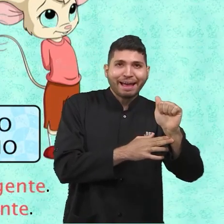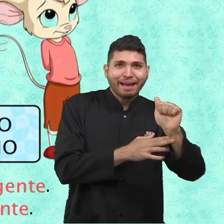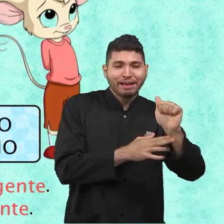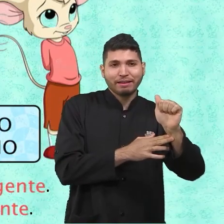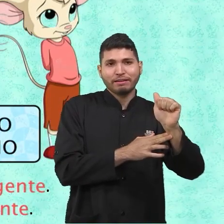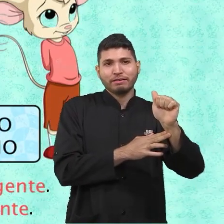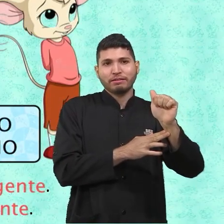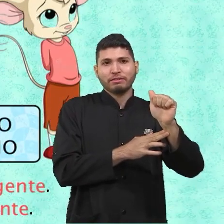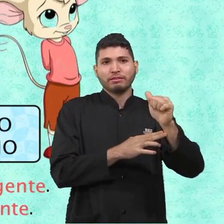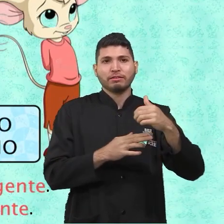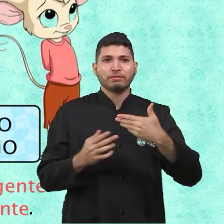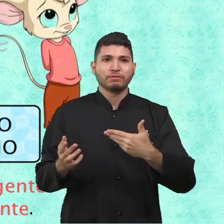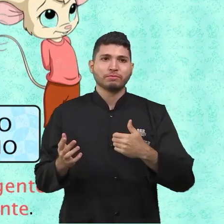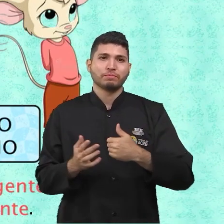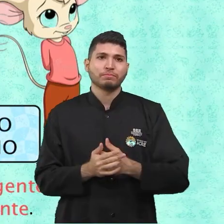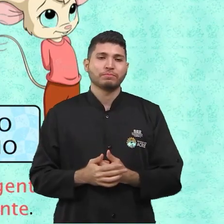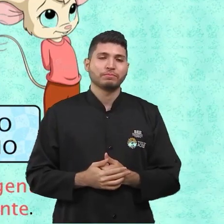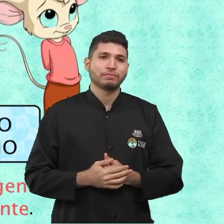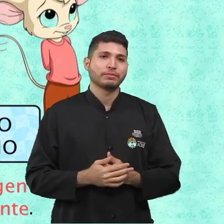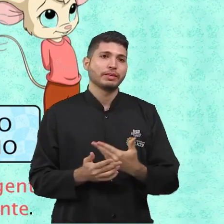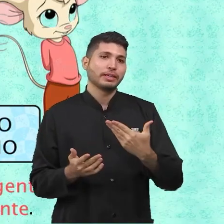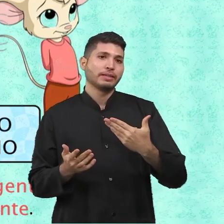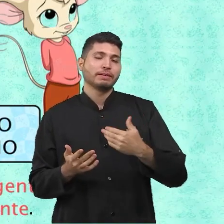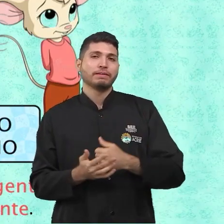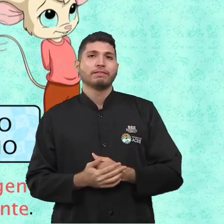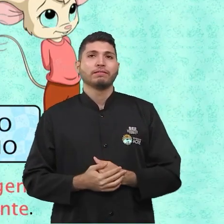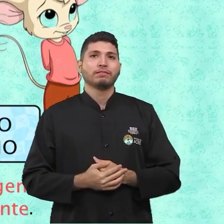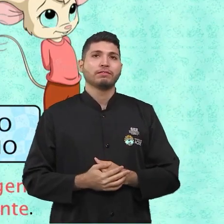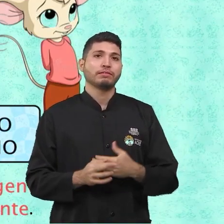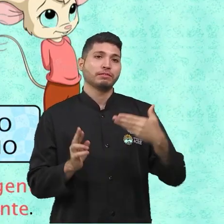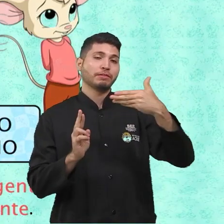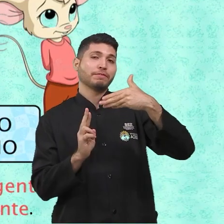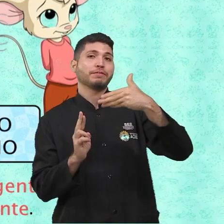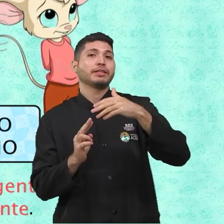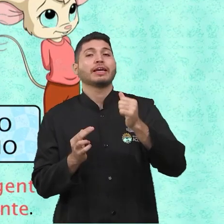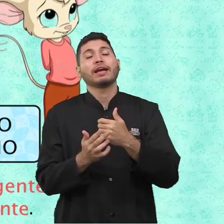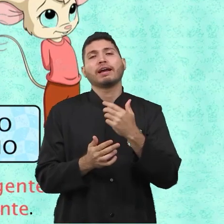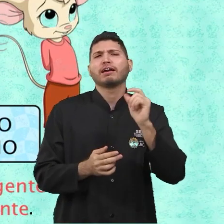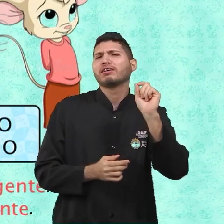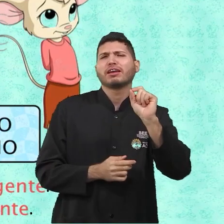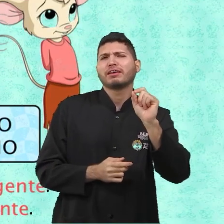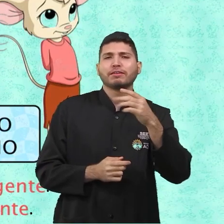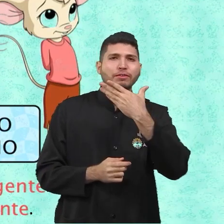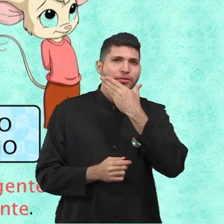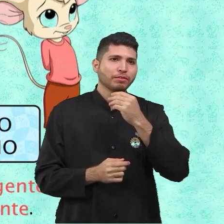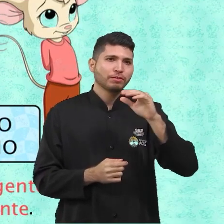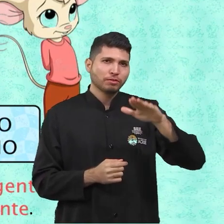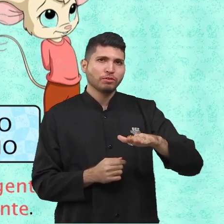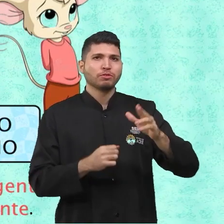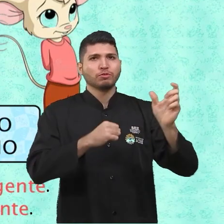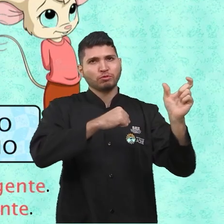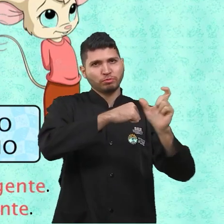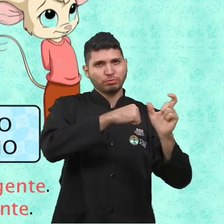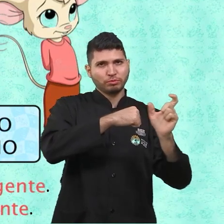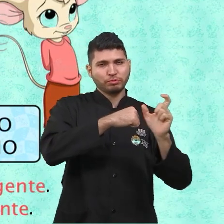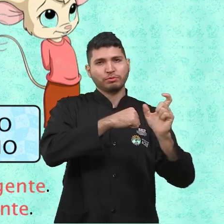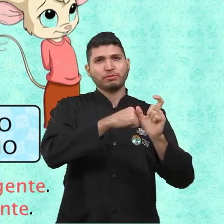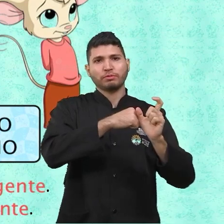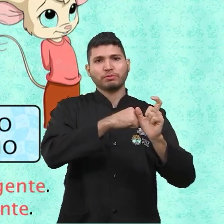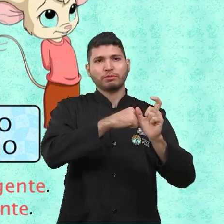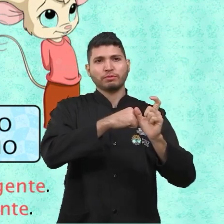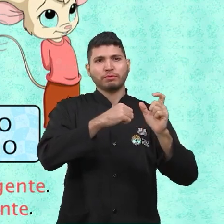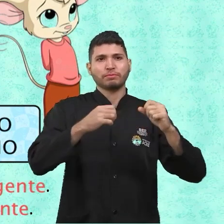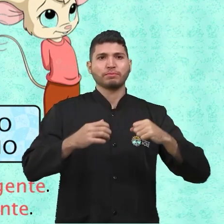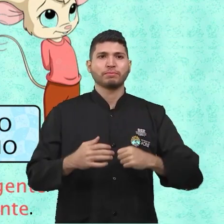Despeinado, que é despenteado. Se refere a quem? A Linho. A Elinho, que é o substantivo, o menino. Então